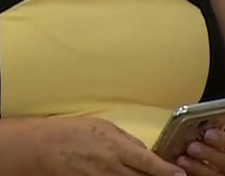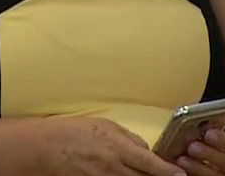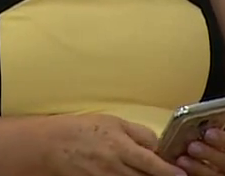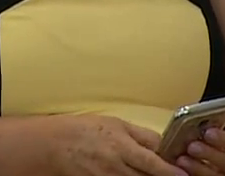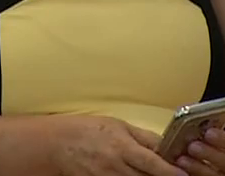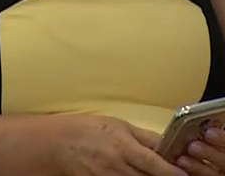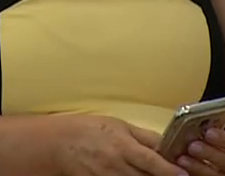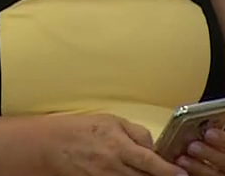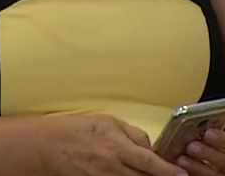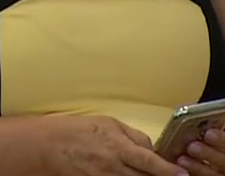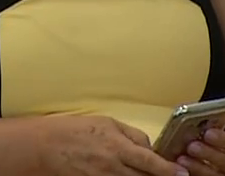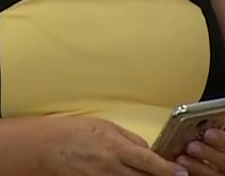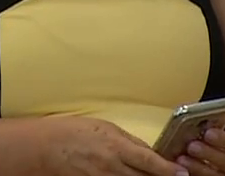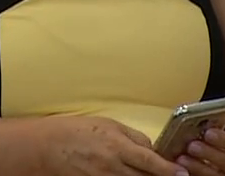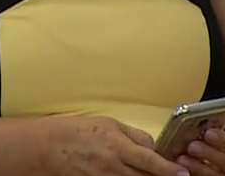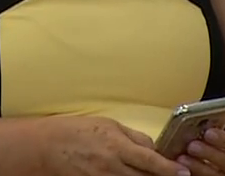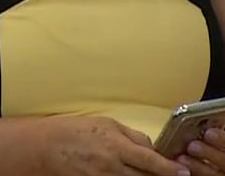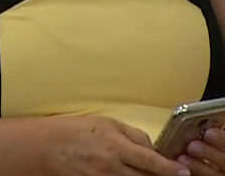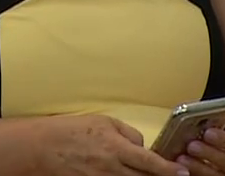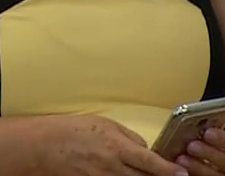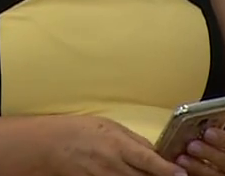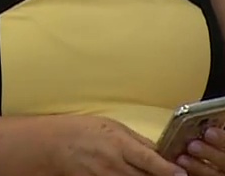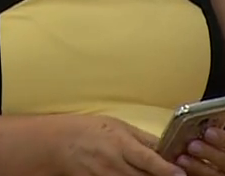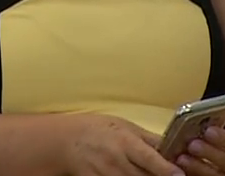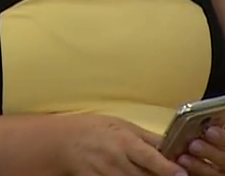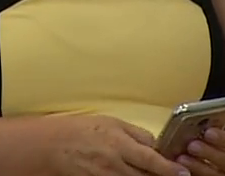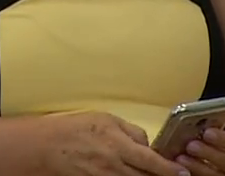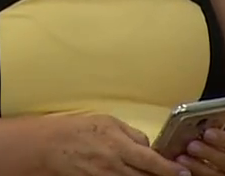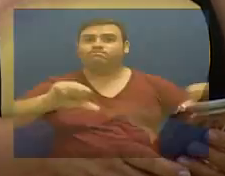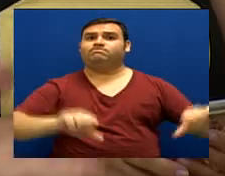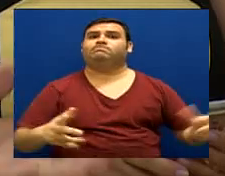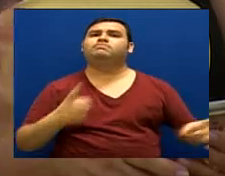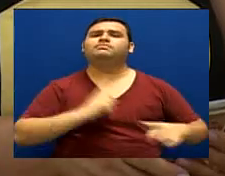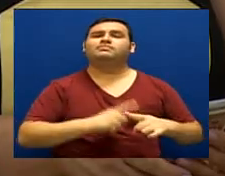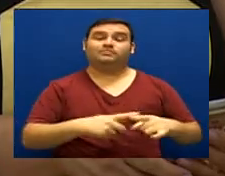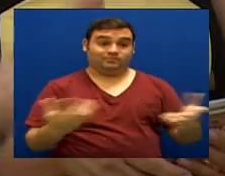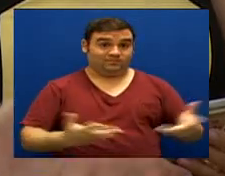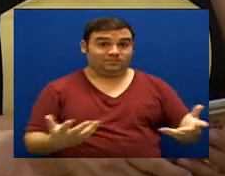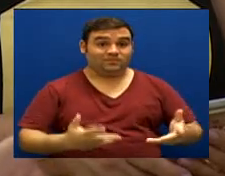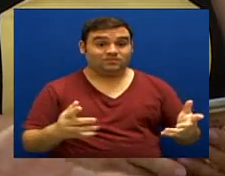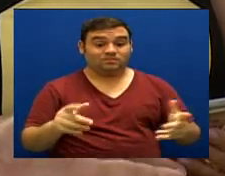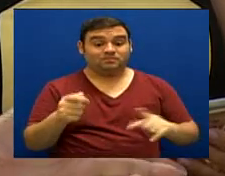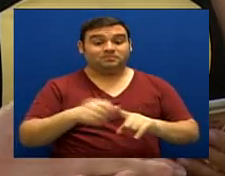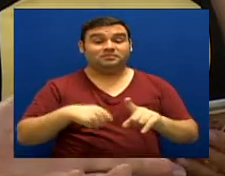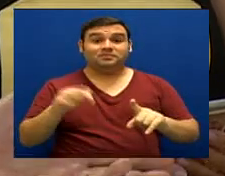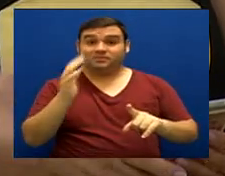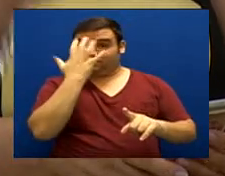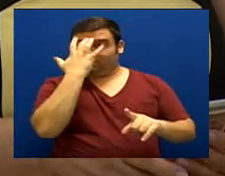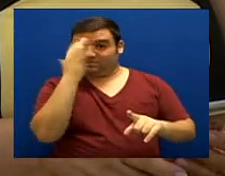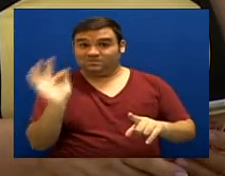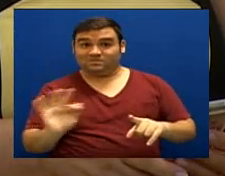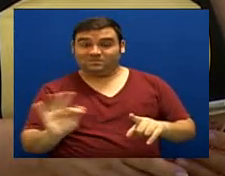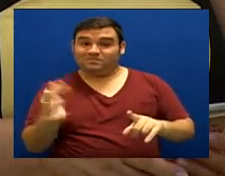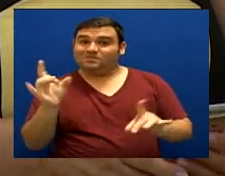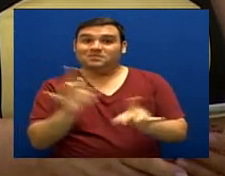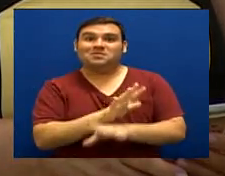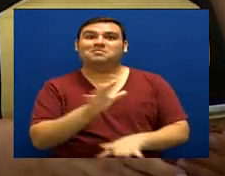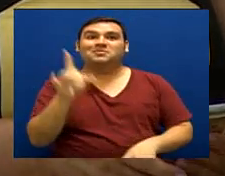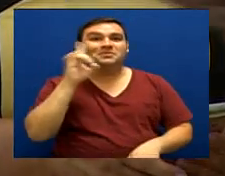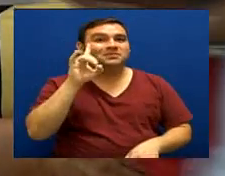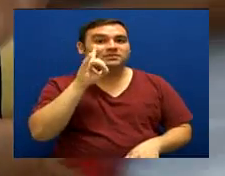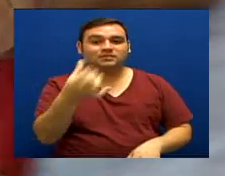a situação nossa é muito complicada e agora nós já estamos com fevereiro acabado são 60